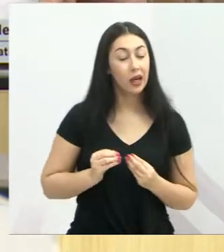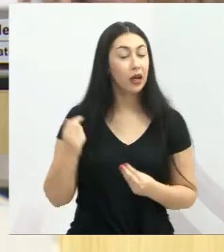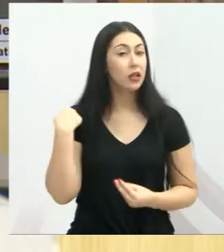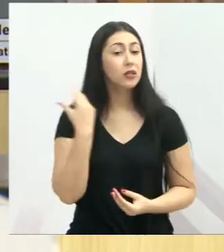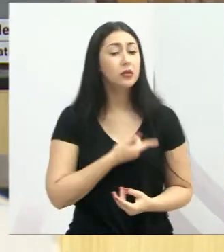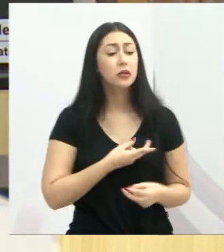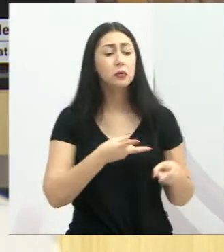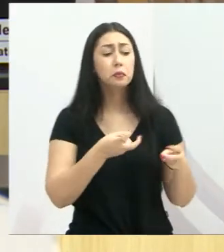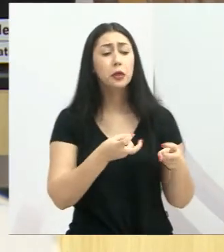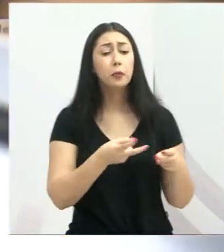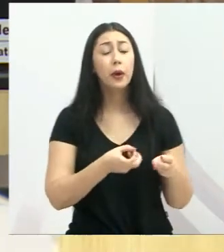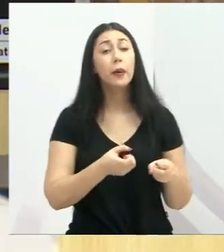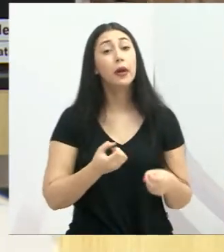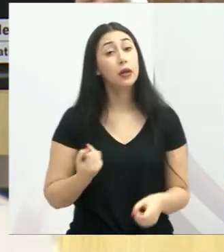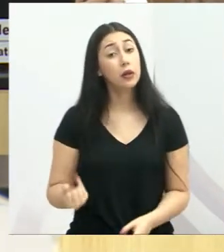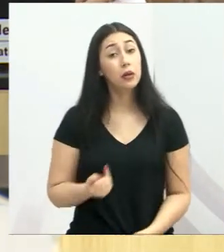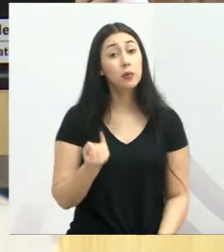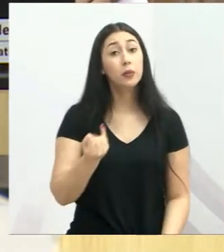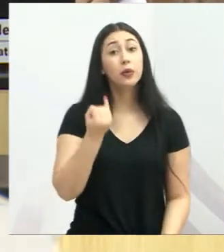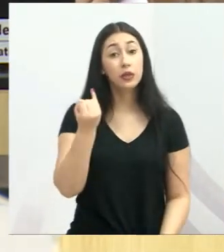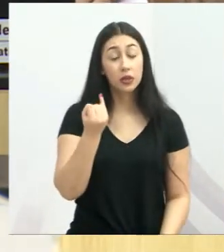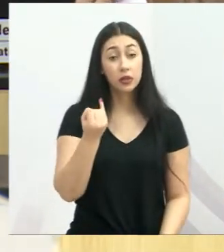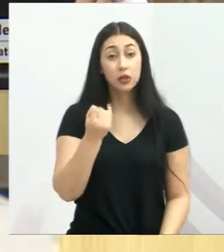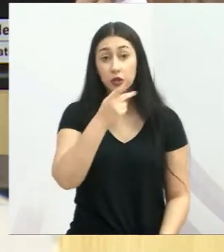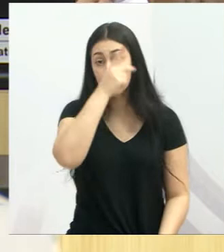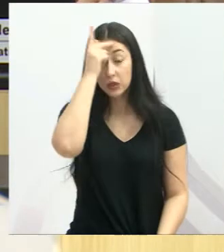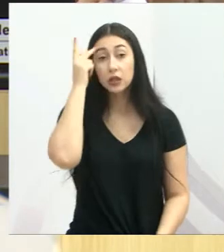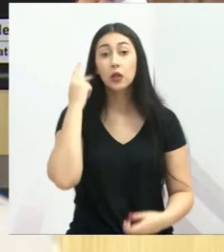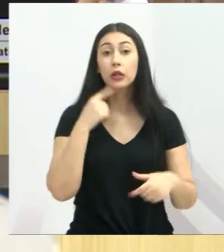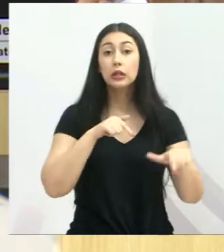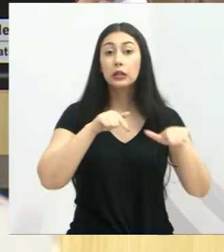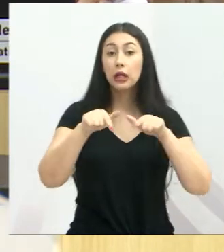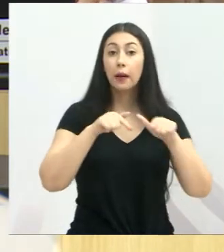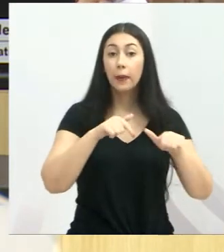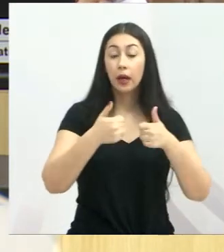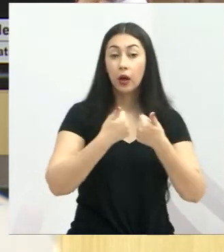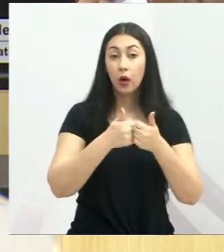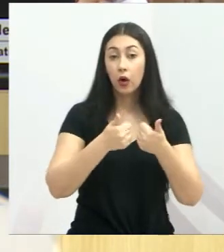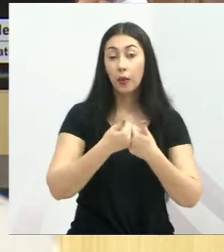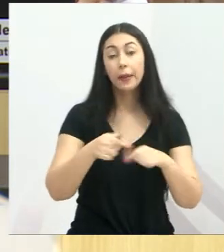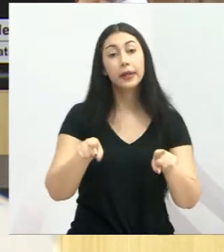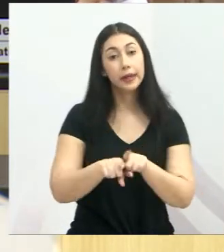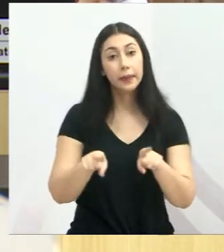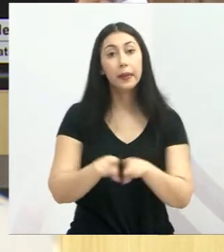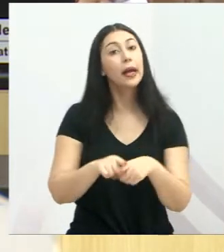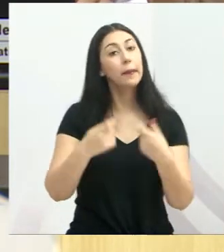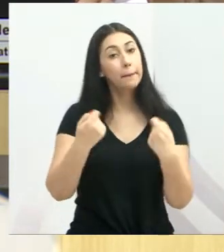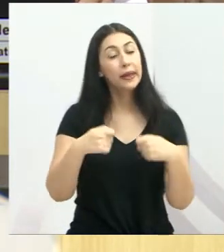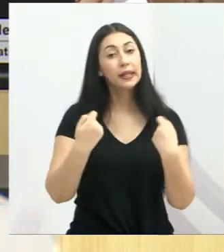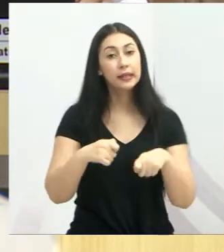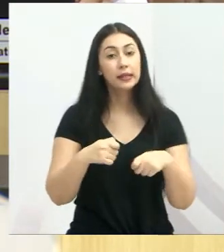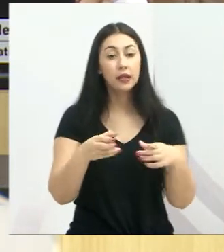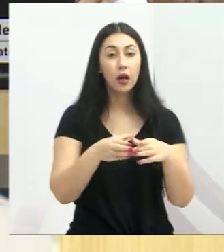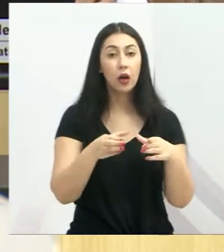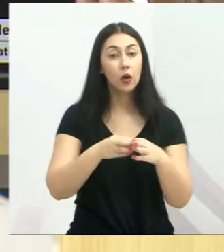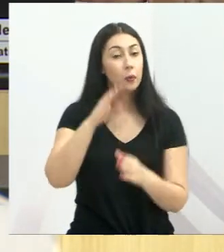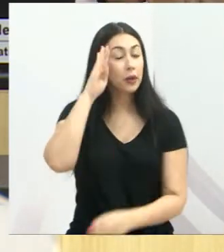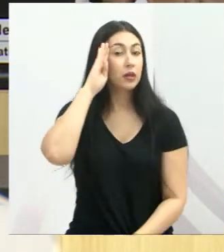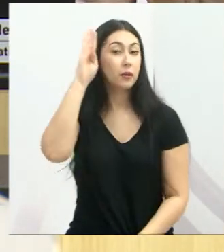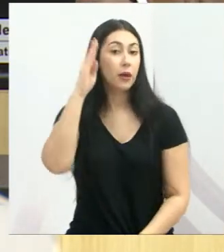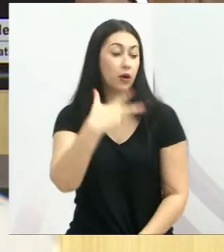necessário que os motoristas e cobradores de transporte público façam parte dos grupos prioritários